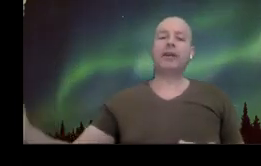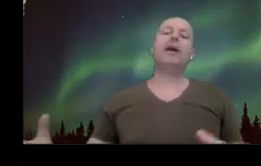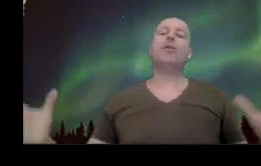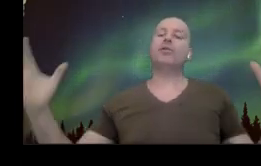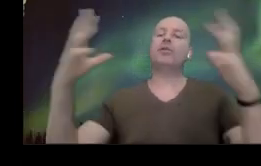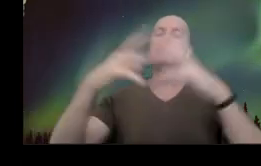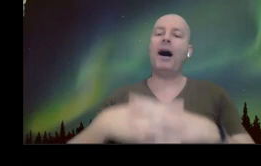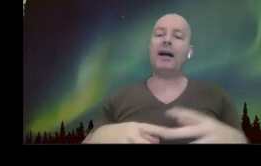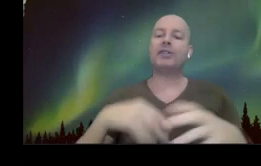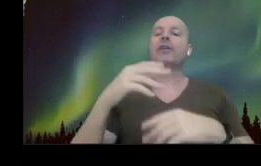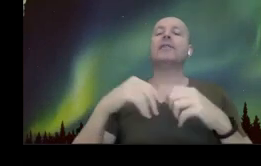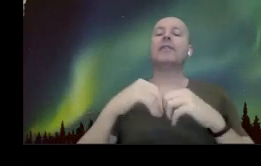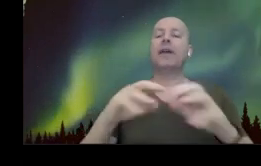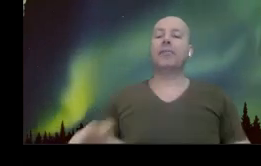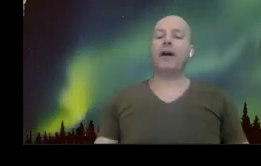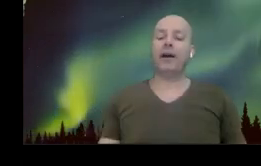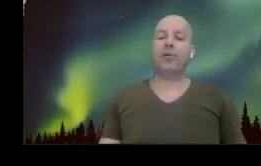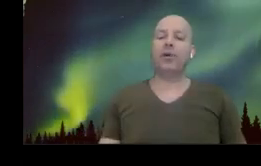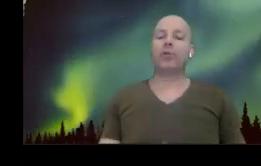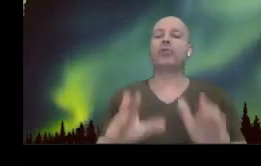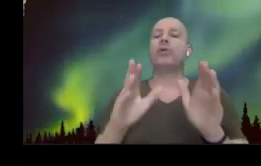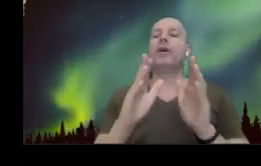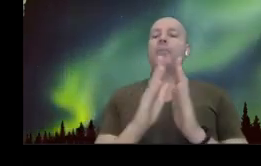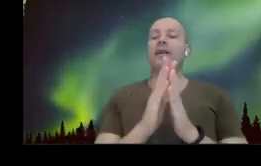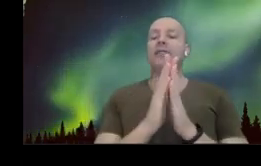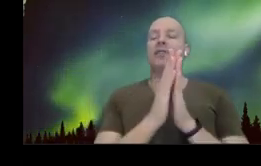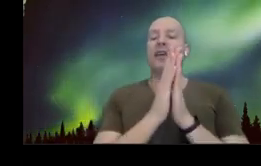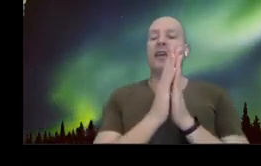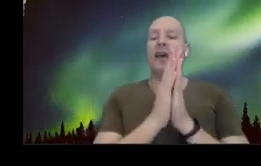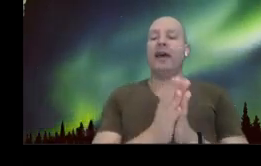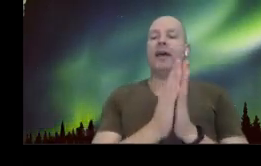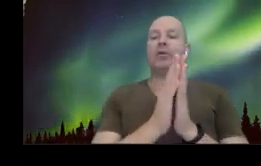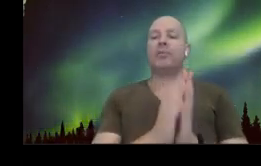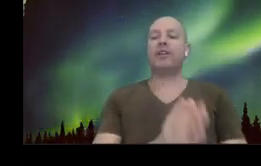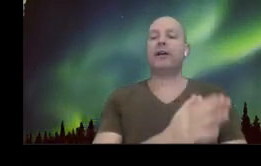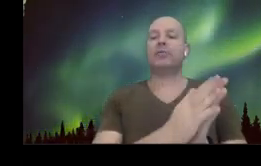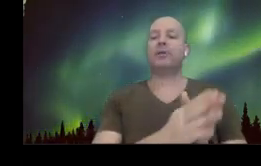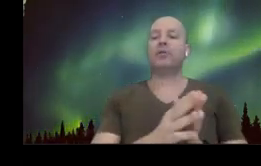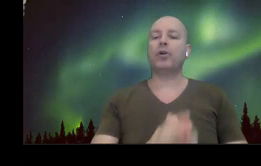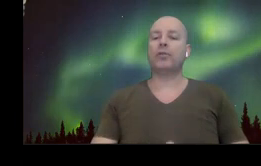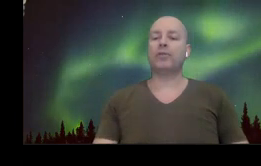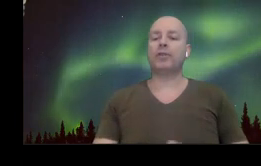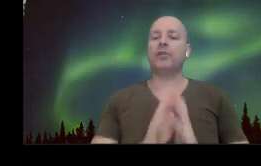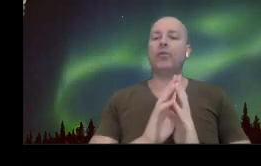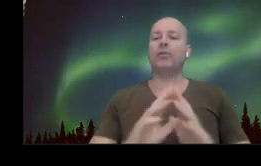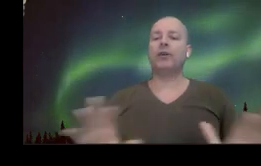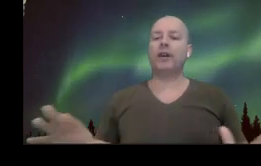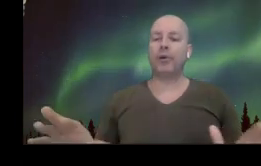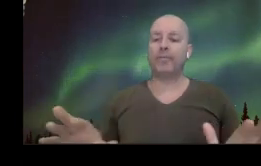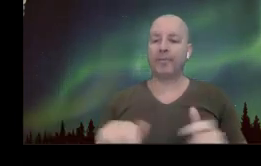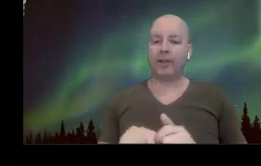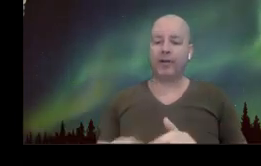área ambiental, bate, é um enrosco, mas é regulamentado pelo Código